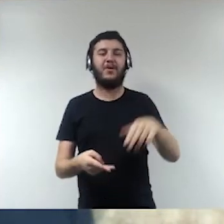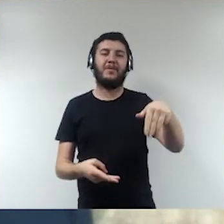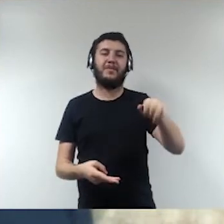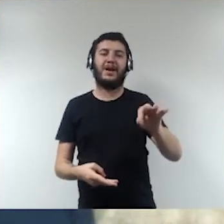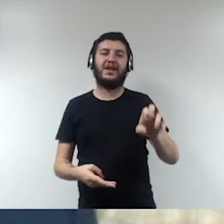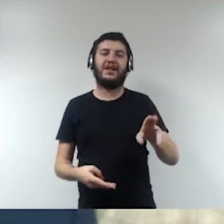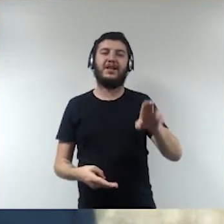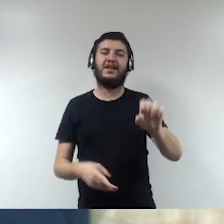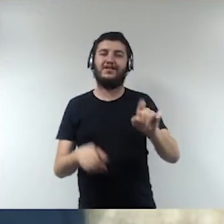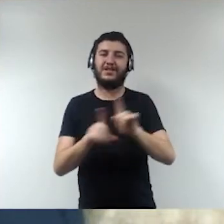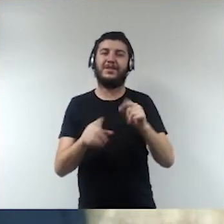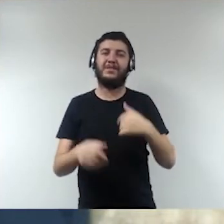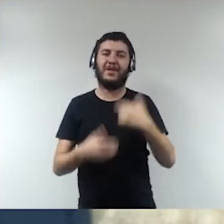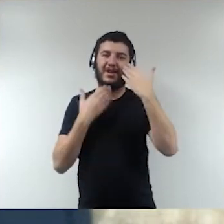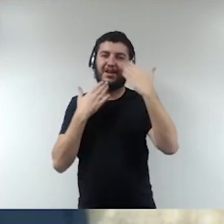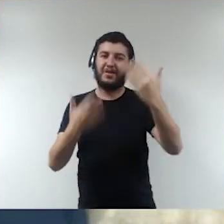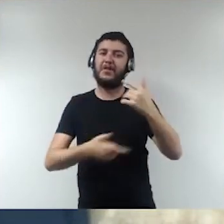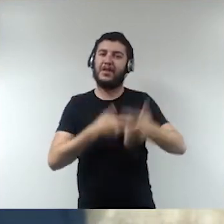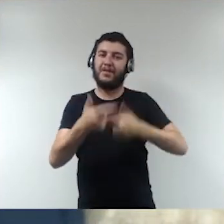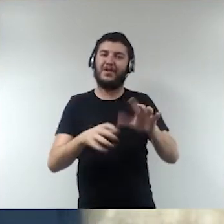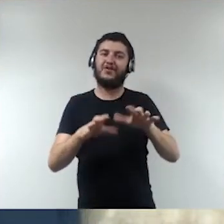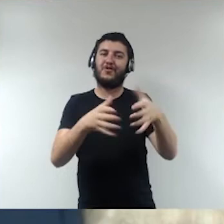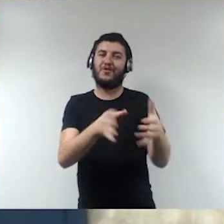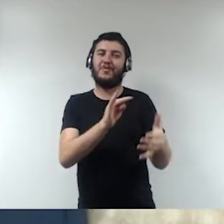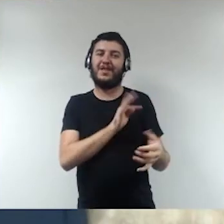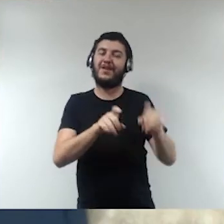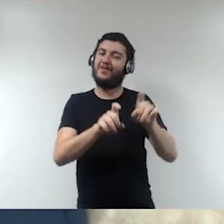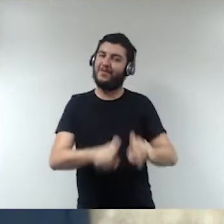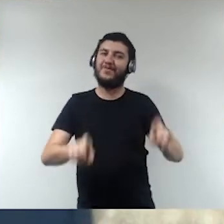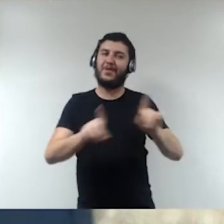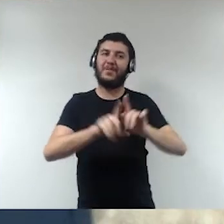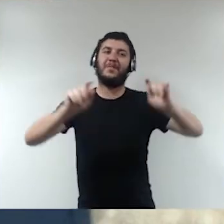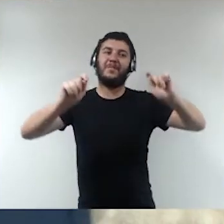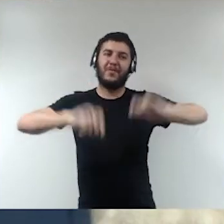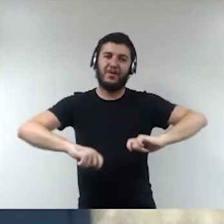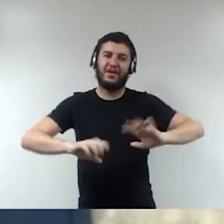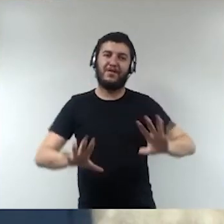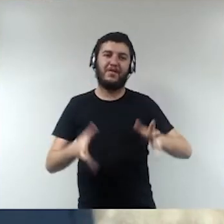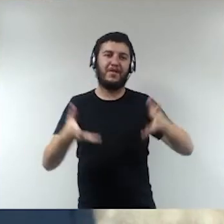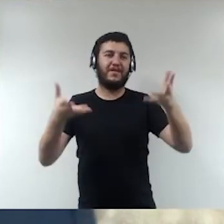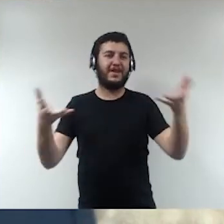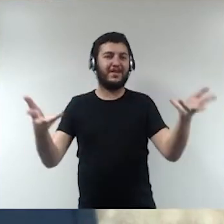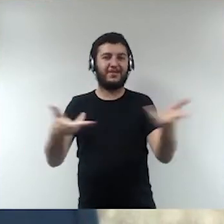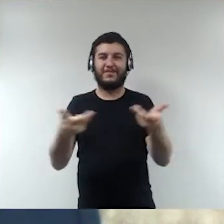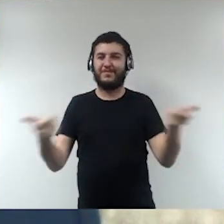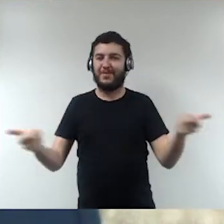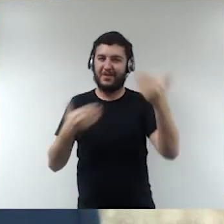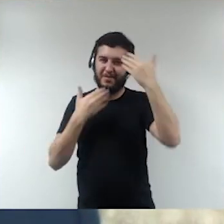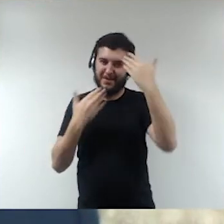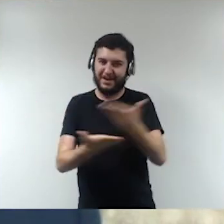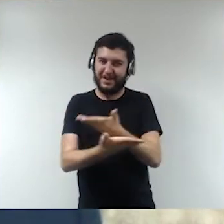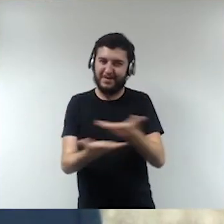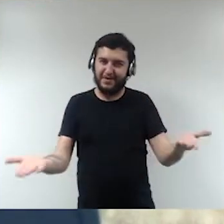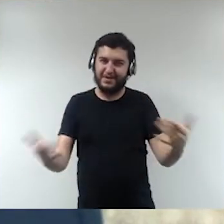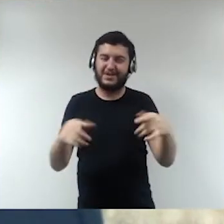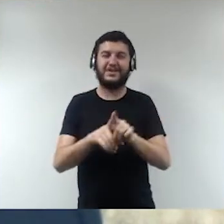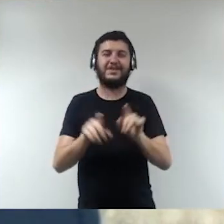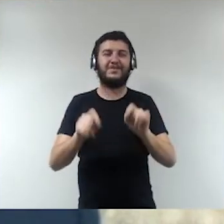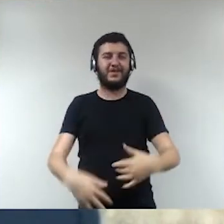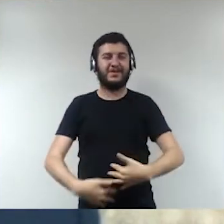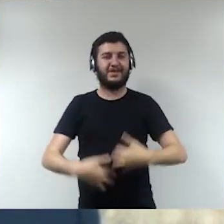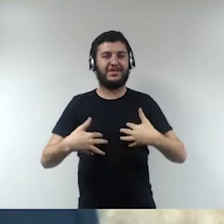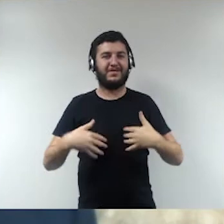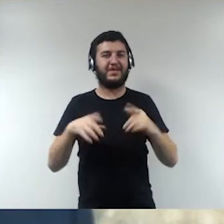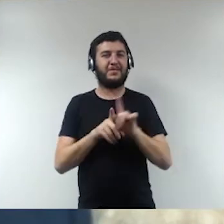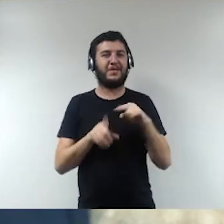também, porque graças ao trabalho deles é que é possível realmente um evento dessa magnitude. Muito obrigado a todos vocês. É uma grande satisfação